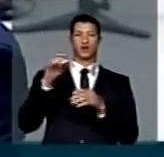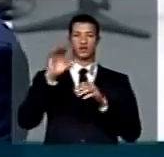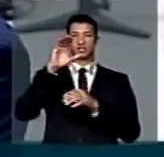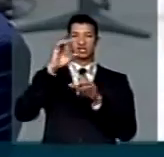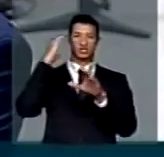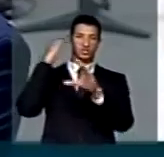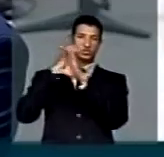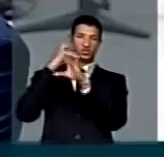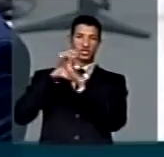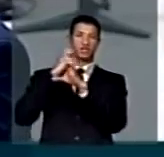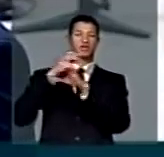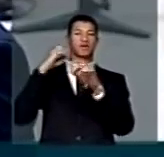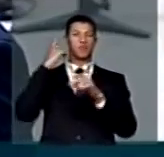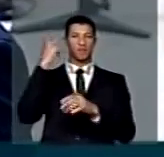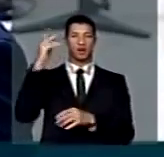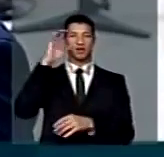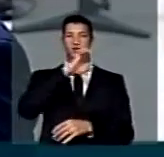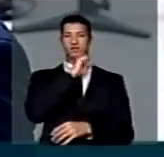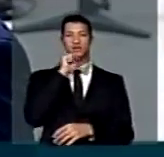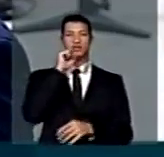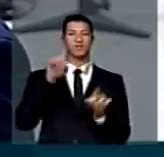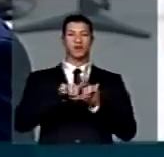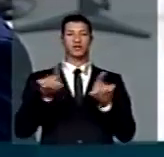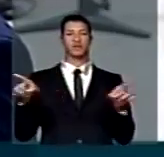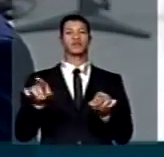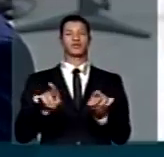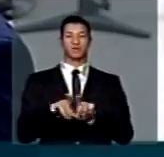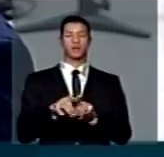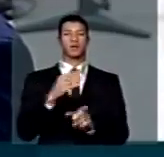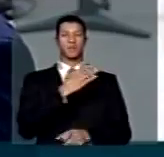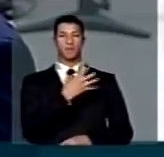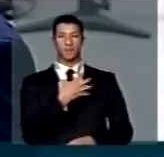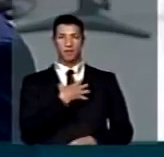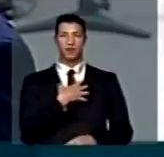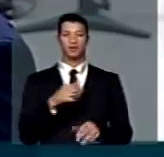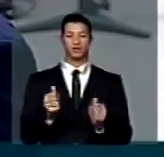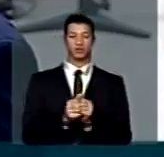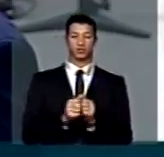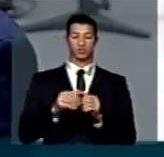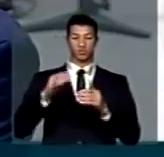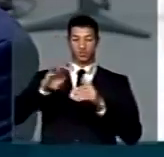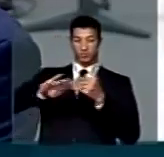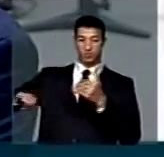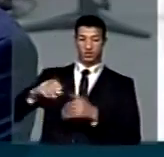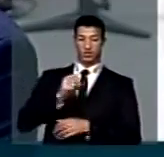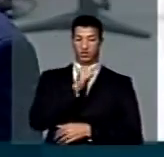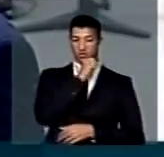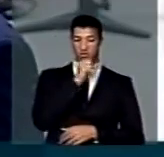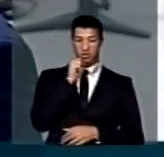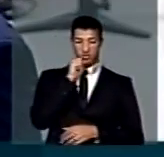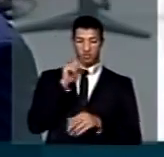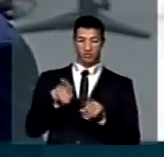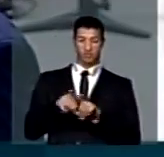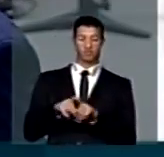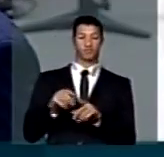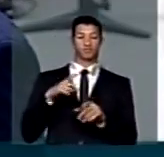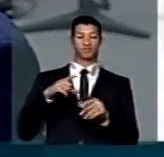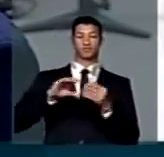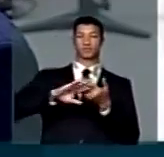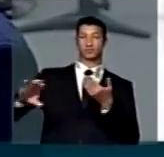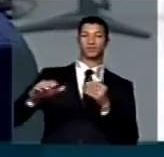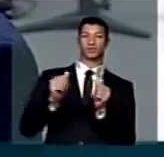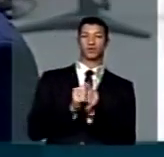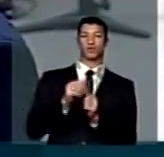Estado de Sergipe, como para as cidades da Bahia que têm divisa com o Estado de Sergipe, já que a proximidade de Estância com o